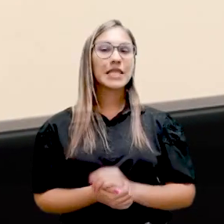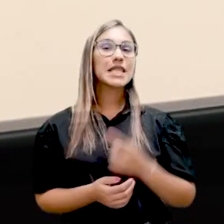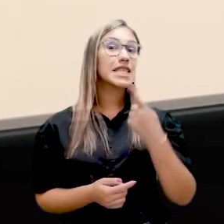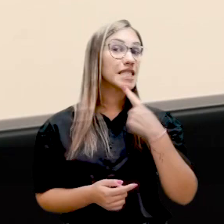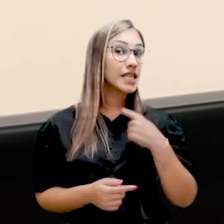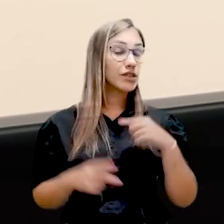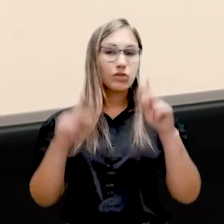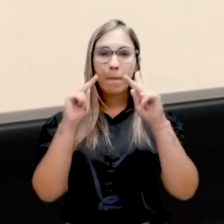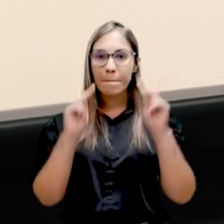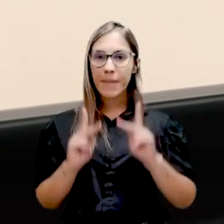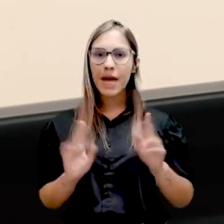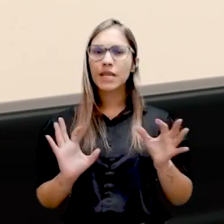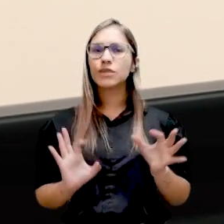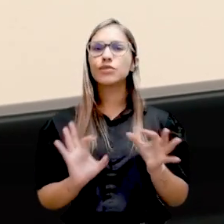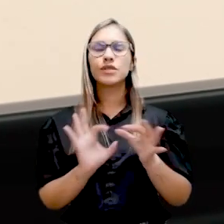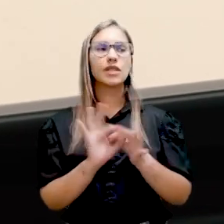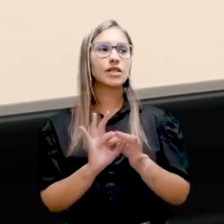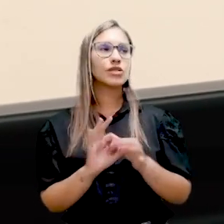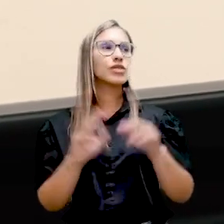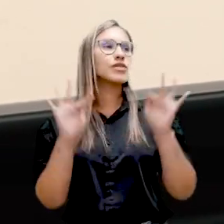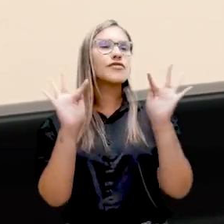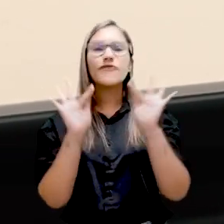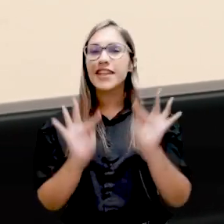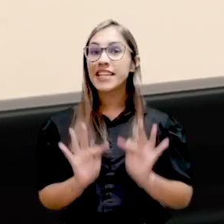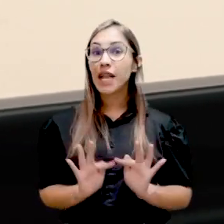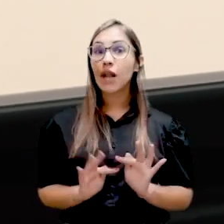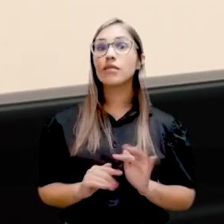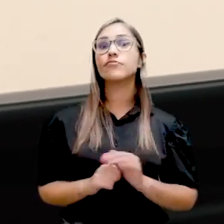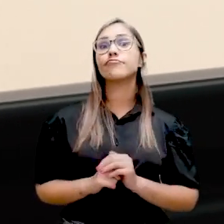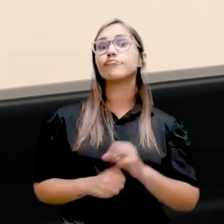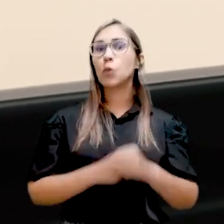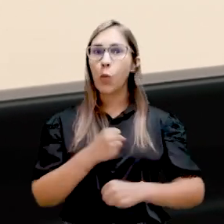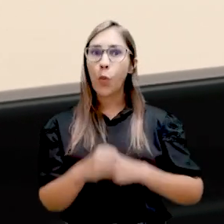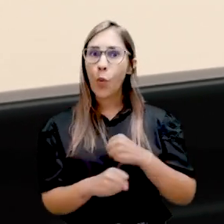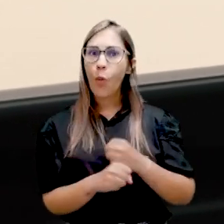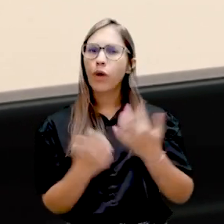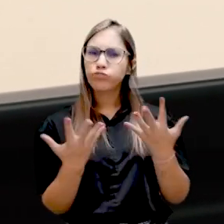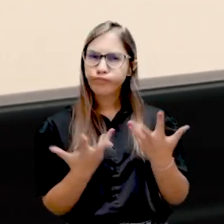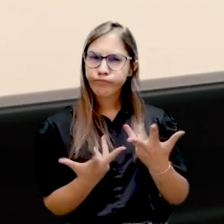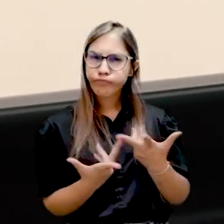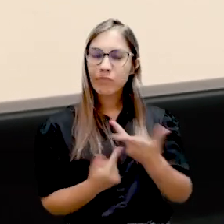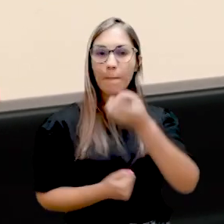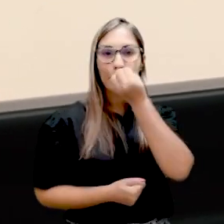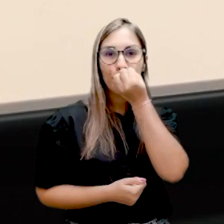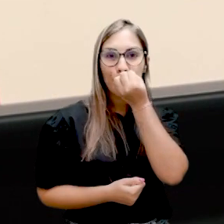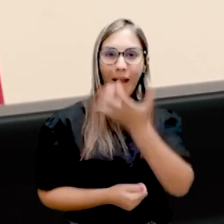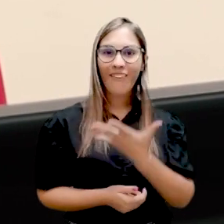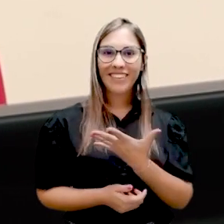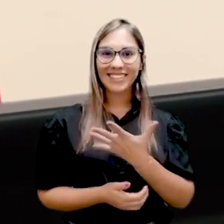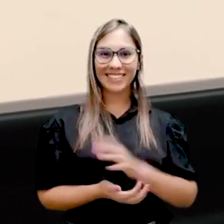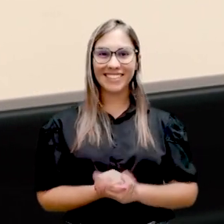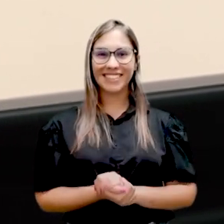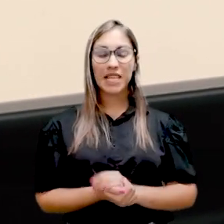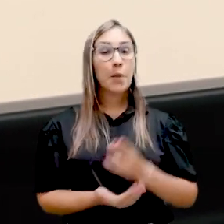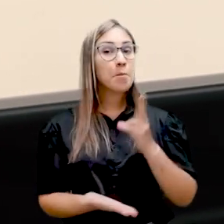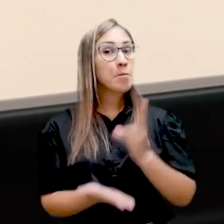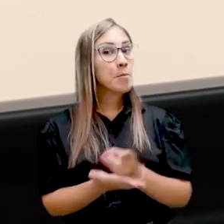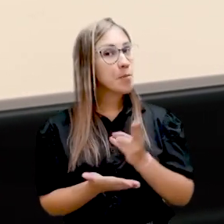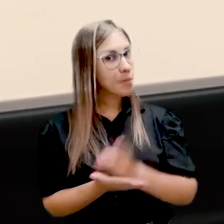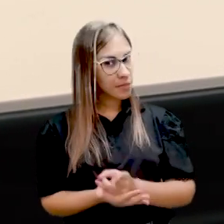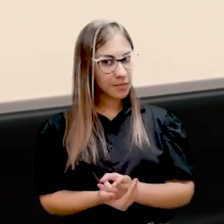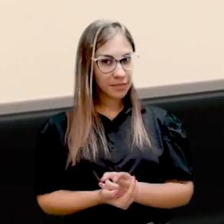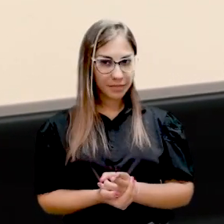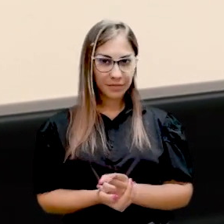Desejo paz, união, felicidade e que seja um ano repleto de coisas boas e que